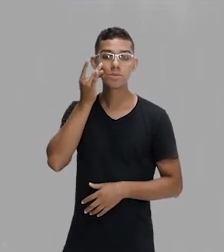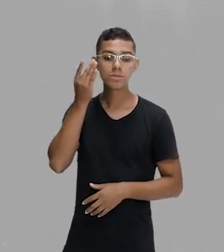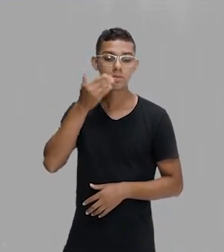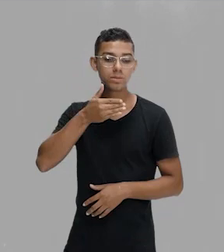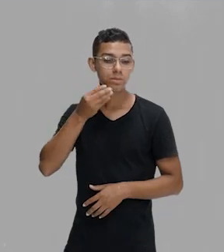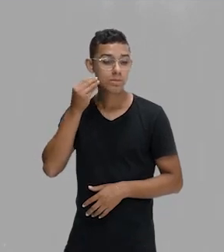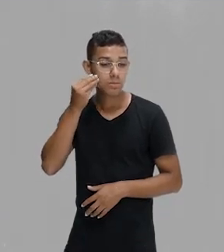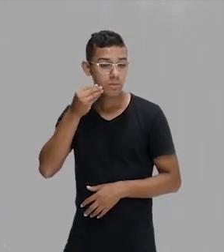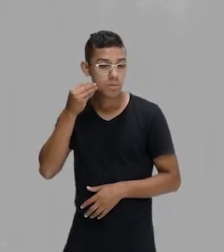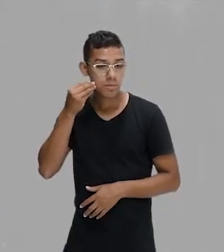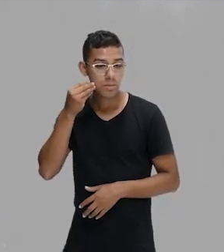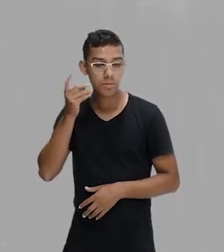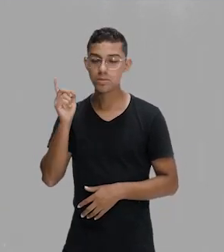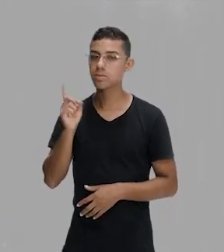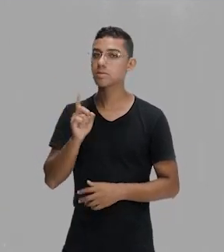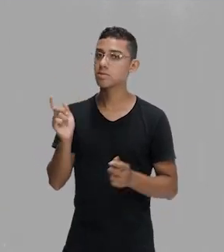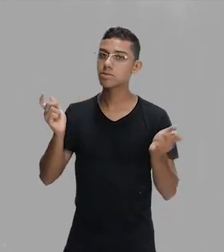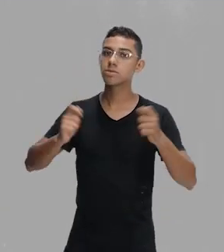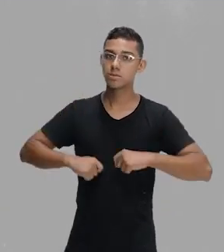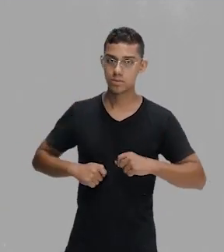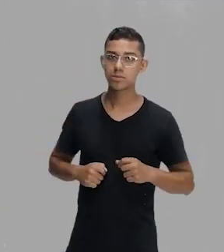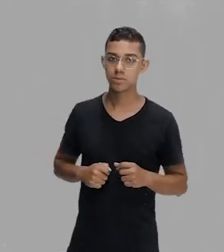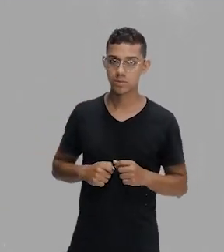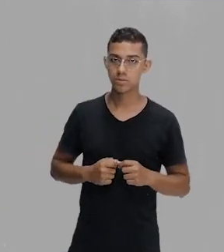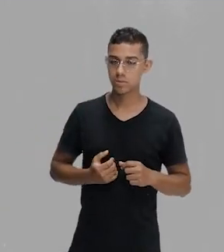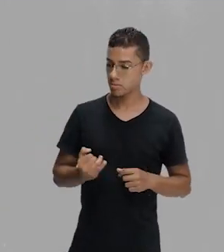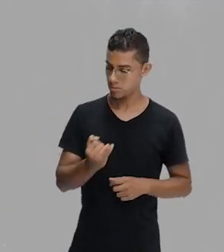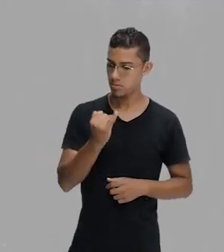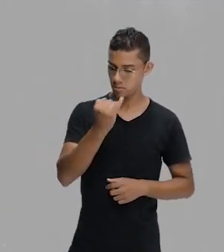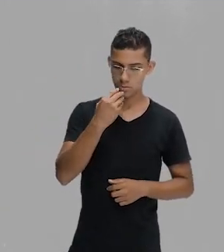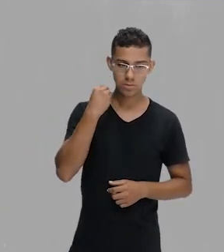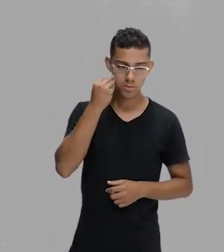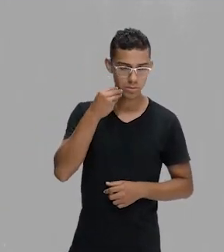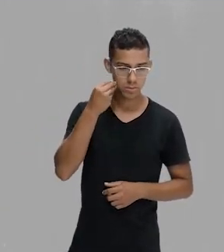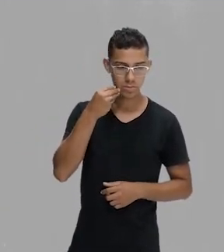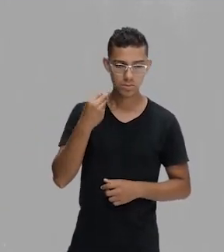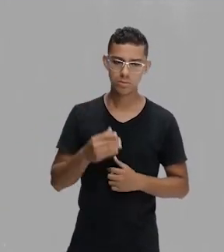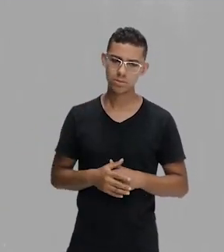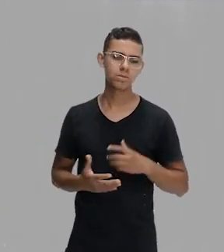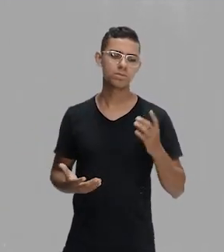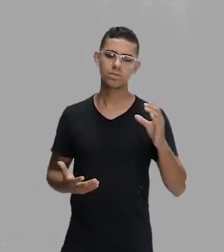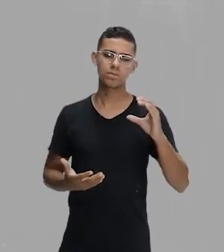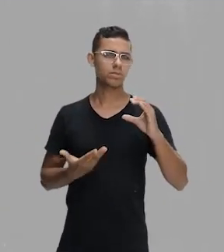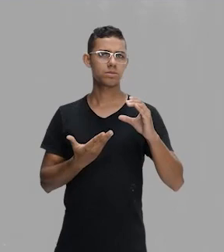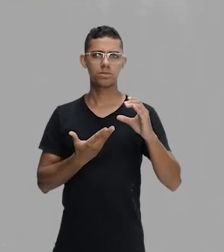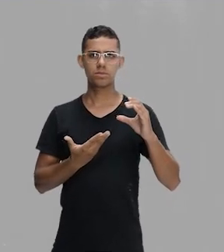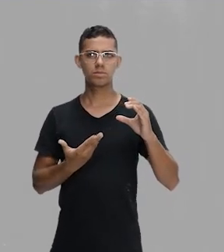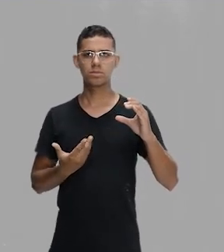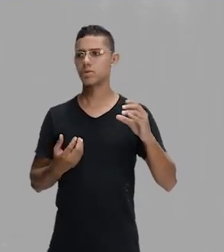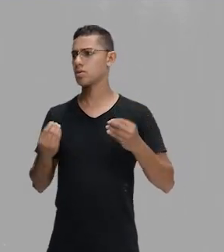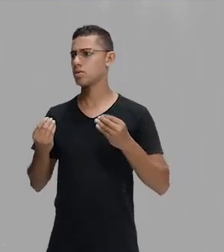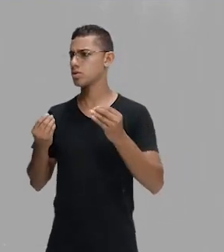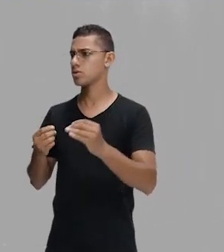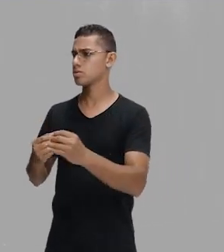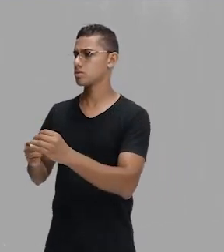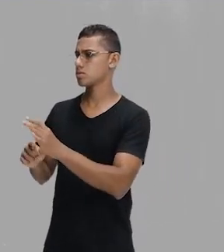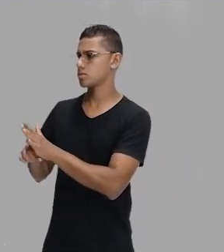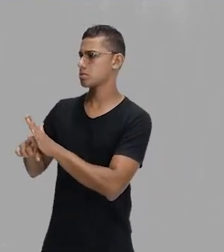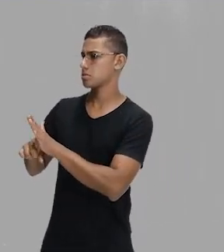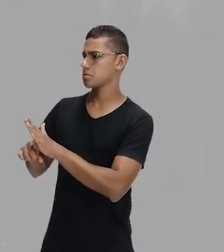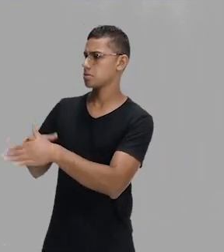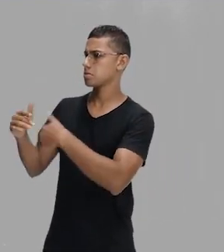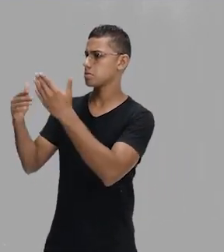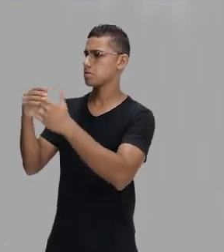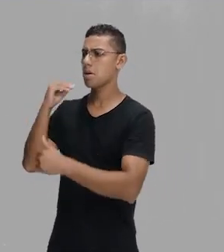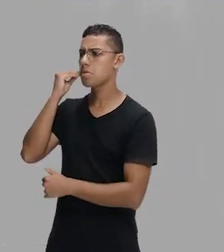Não. Tente-se fazer o teste. A letra C está fora do processo. Eu não posso desenvolver uma pesquisa sem estar fazendo teste, né, gente?